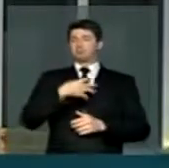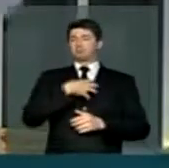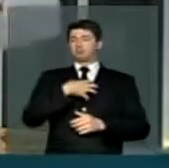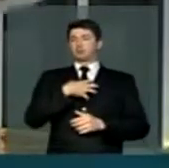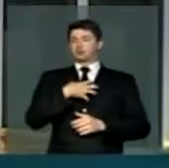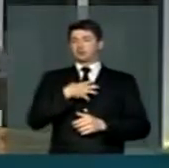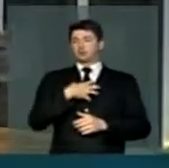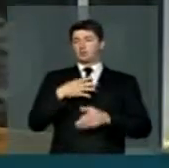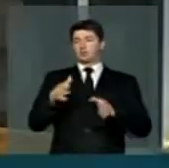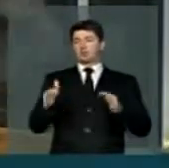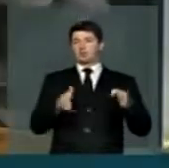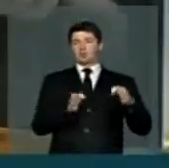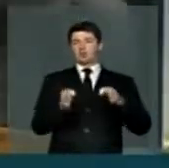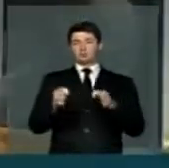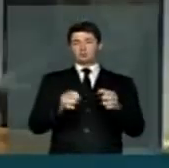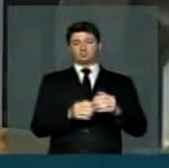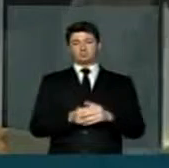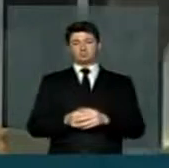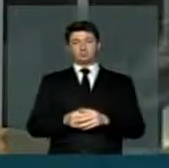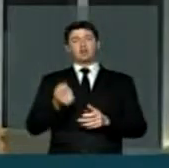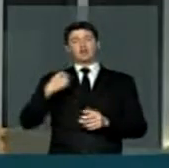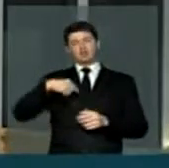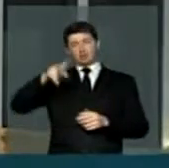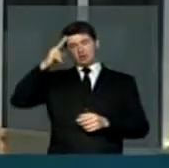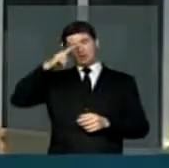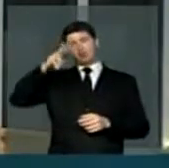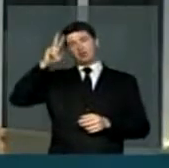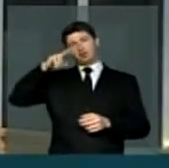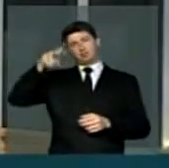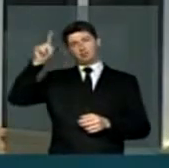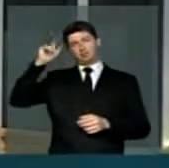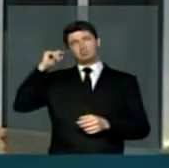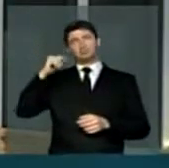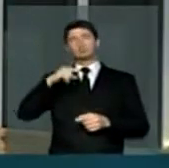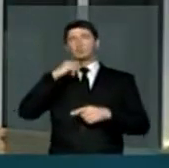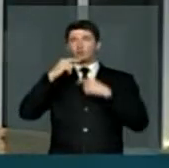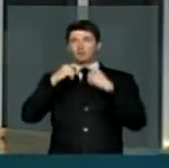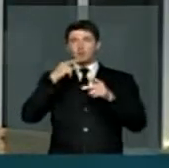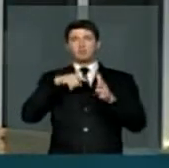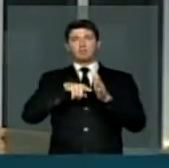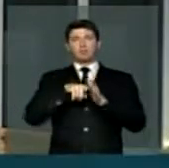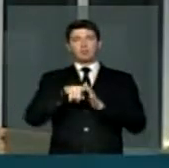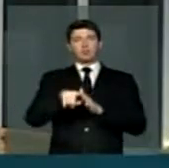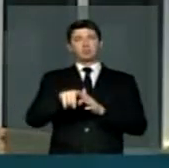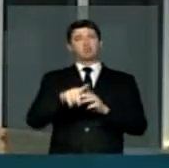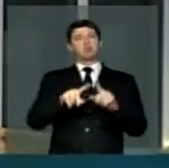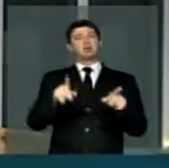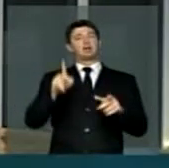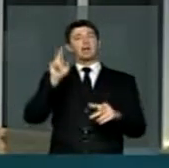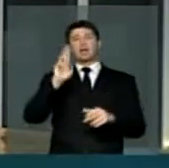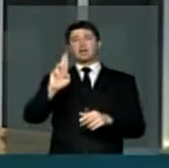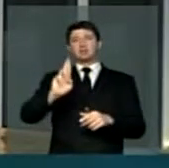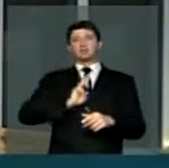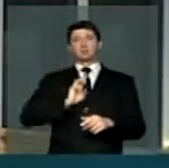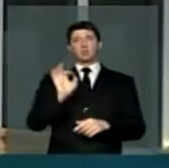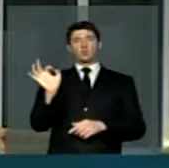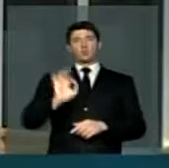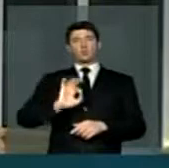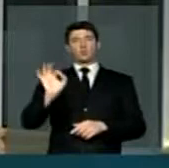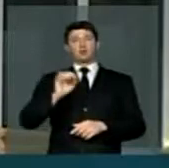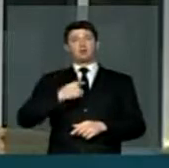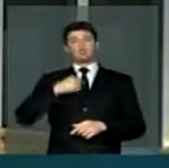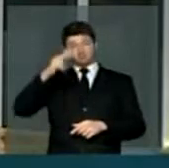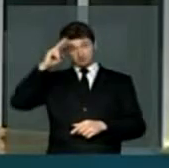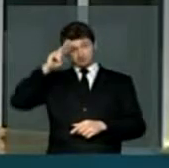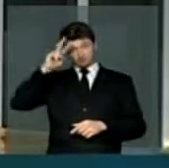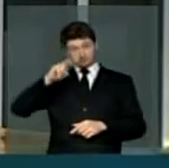por um caminho. Enormes recordações e de perguntas que realmente não têm resposta. Lembro-me que